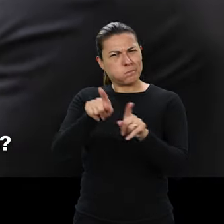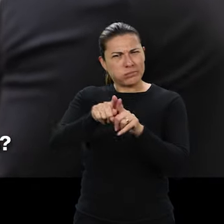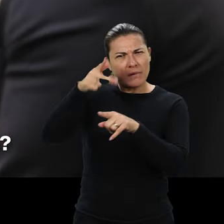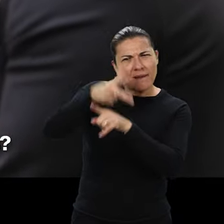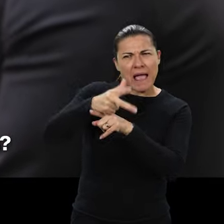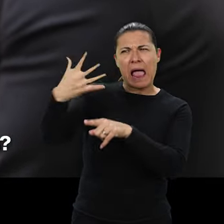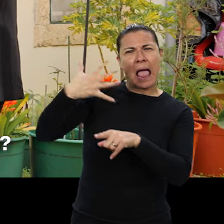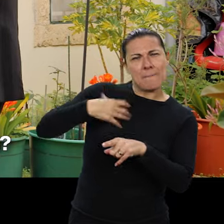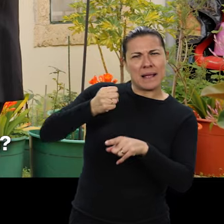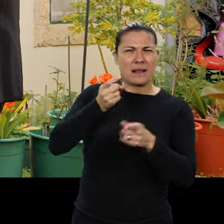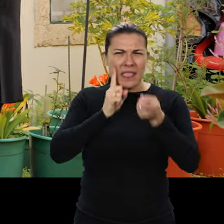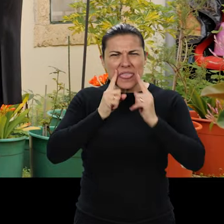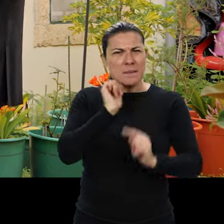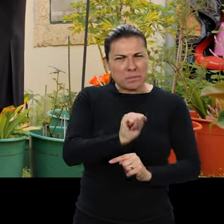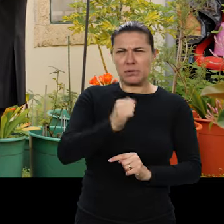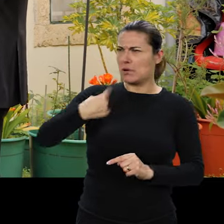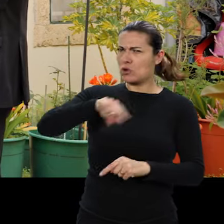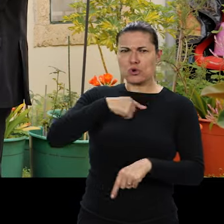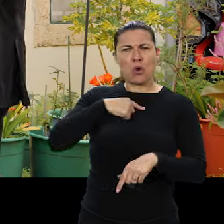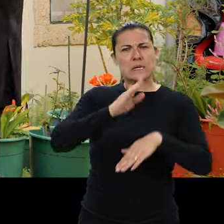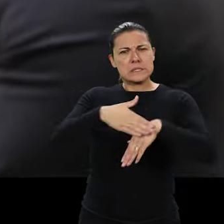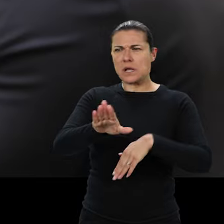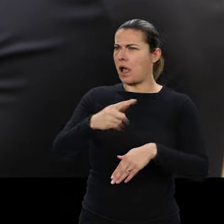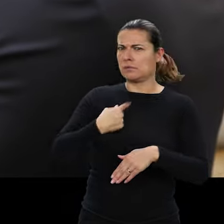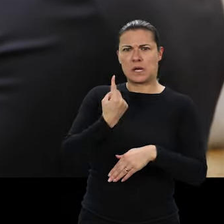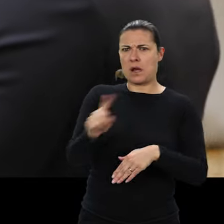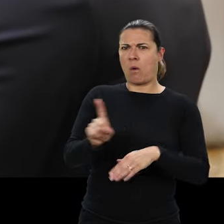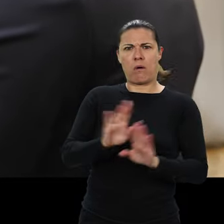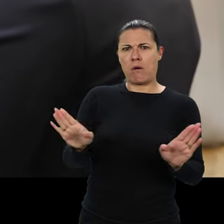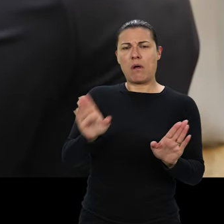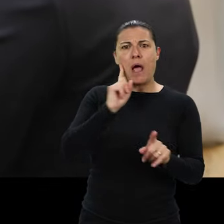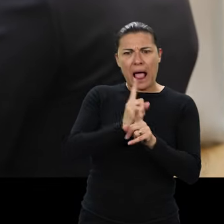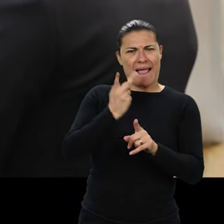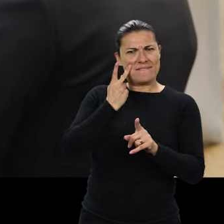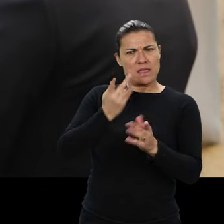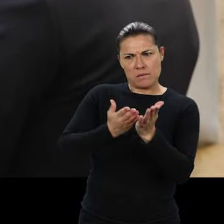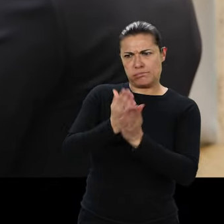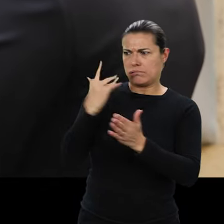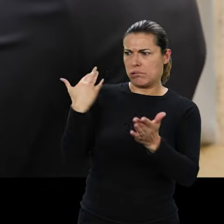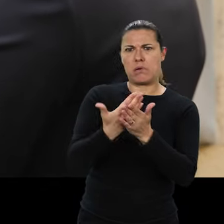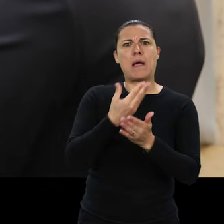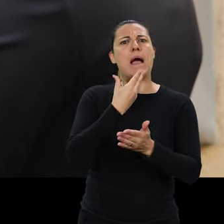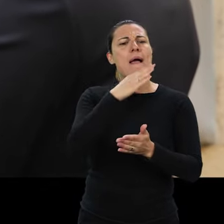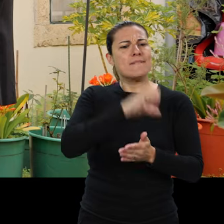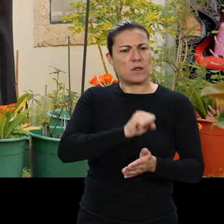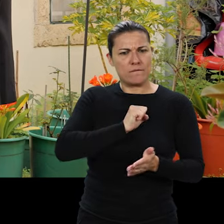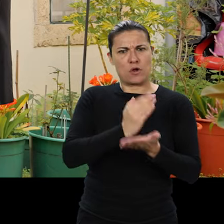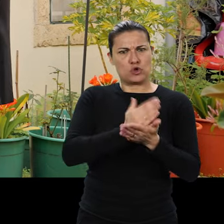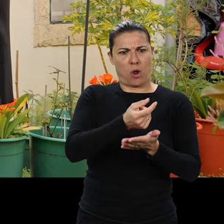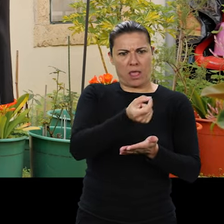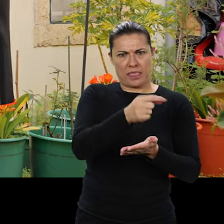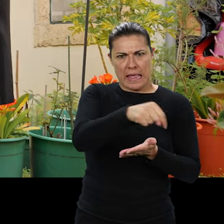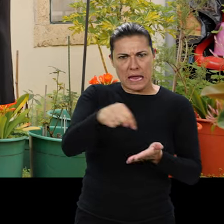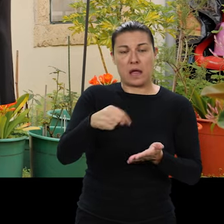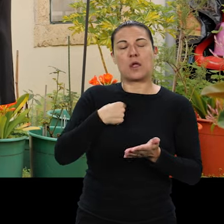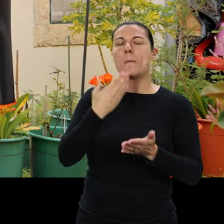algum sketch para os apanhados, ou quê? Nós não vamos mudar daqui. Aliás, nós temos aqui a nossa vida, os miúdos, a escola é